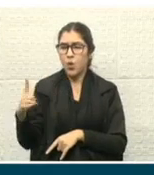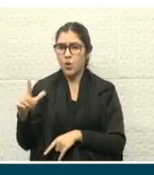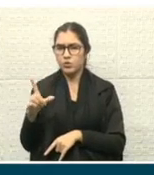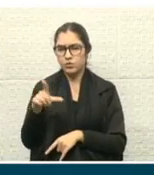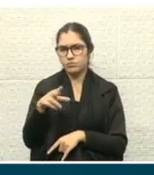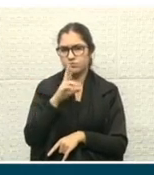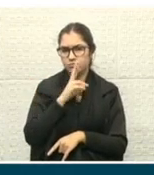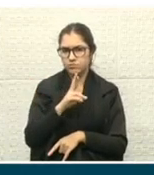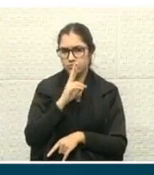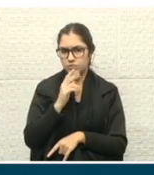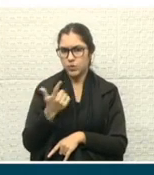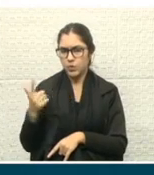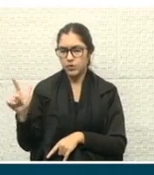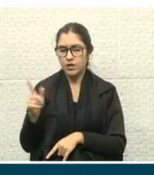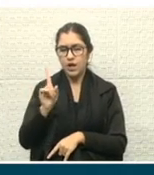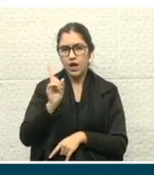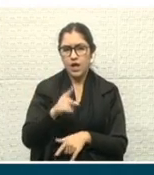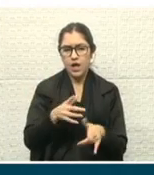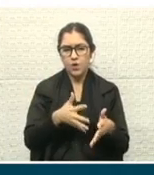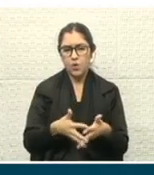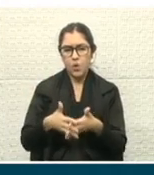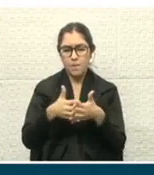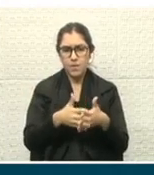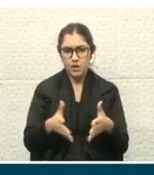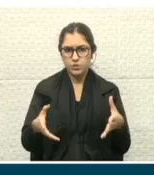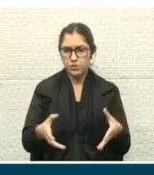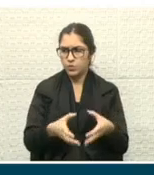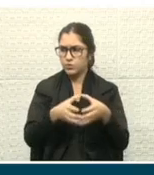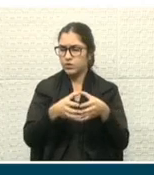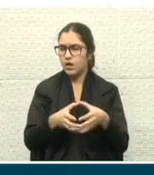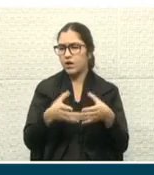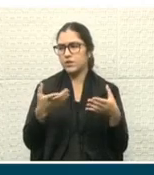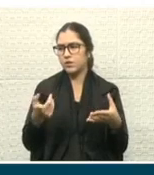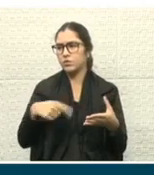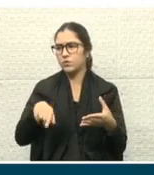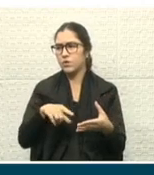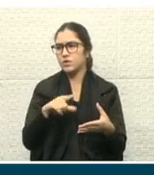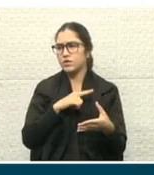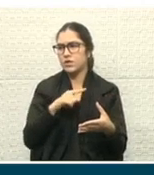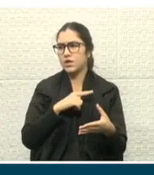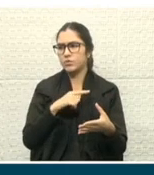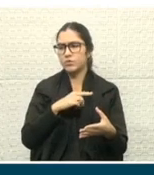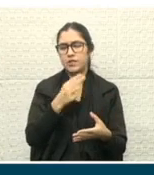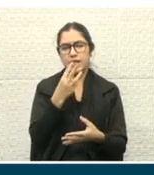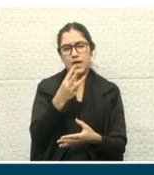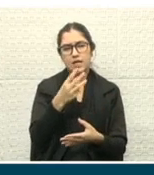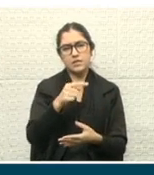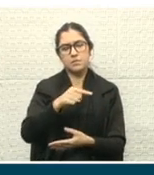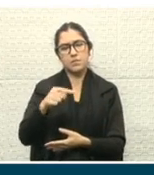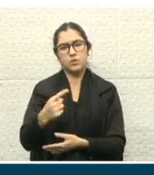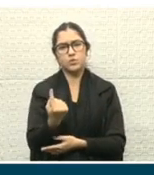outra solução, é o complexo conjugado, então nós vamos ter o 3